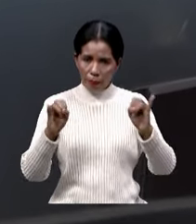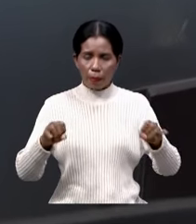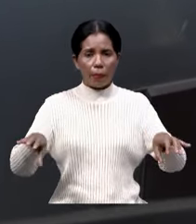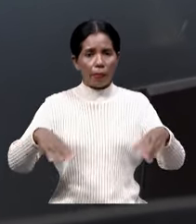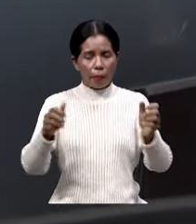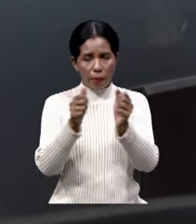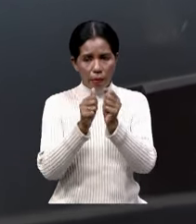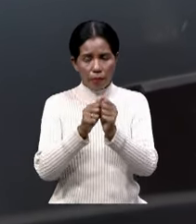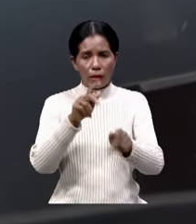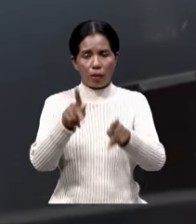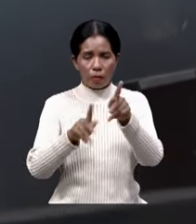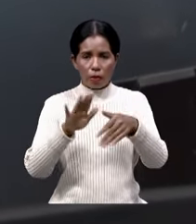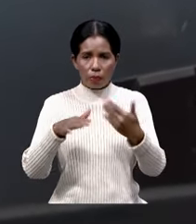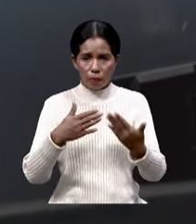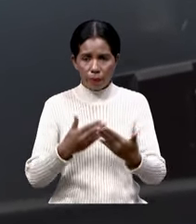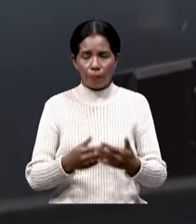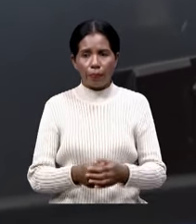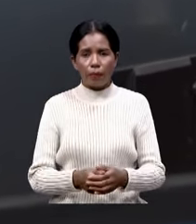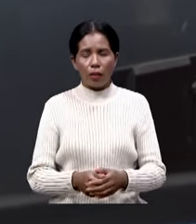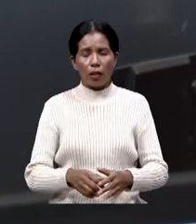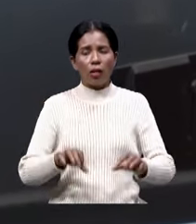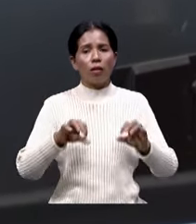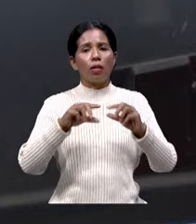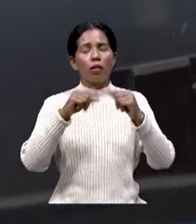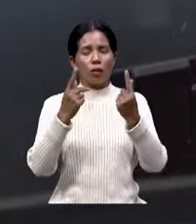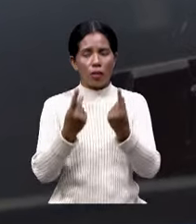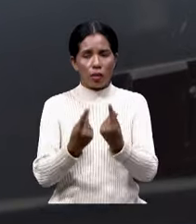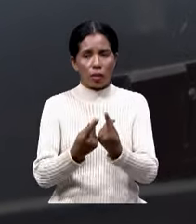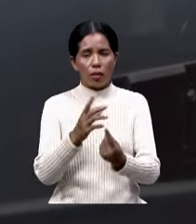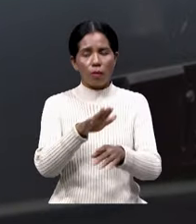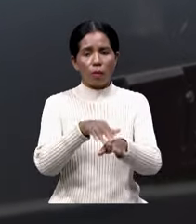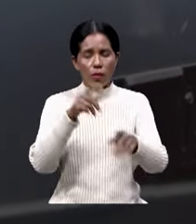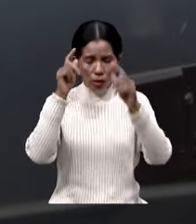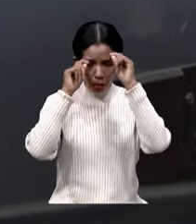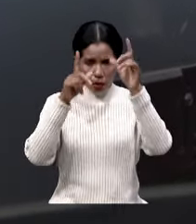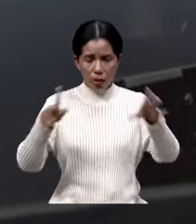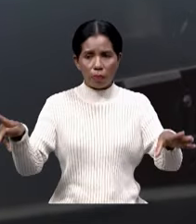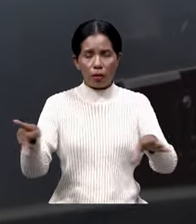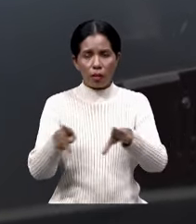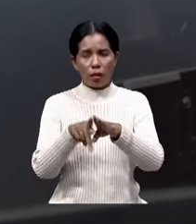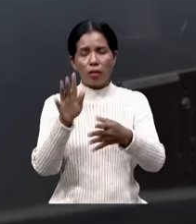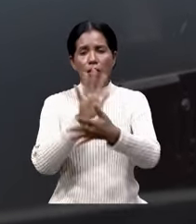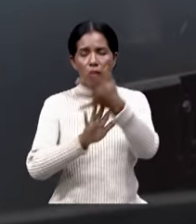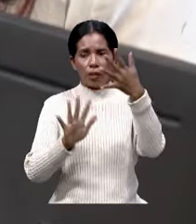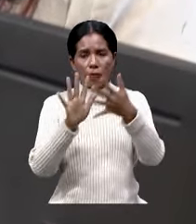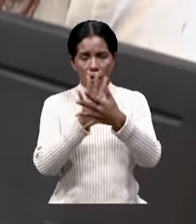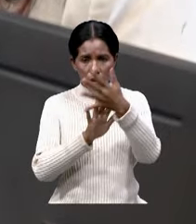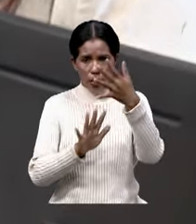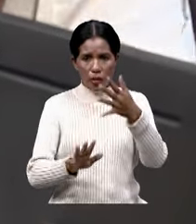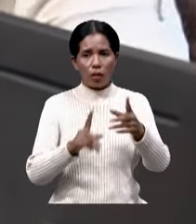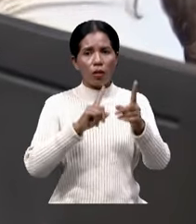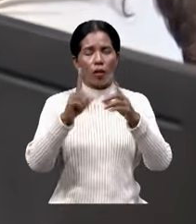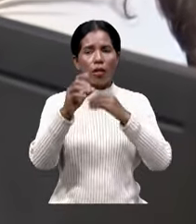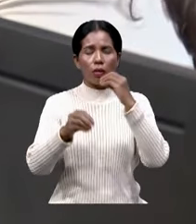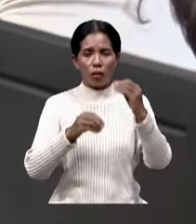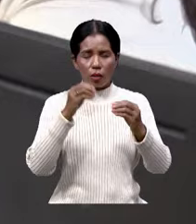cooperação entre povo siran. Fundação Amílcar Cabral convida Timor-Leste a tuhola parte e a celebração neve se colia liu